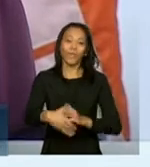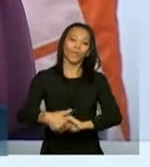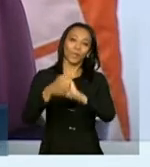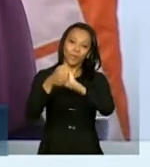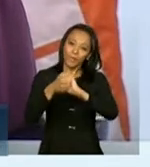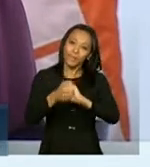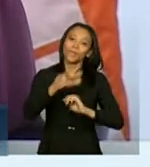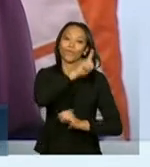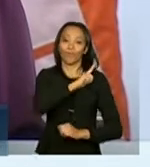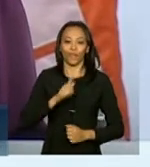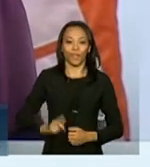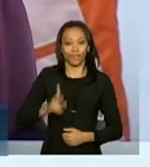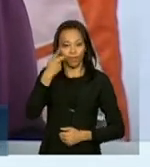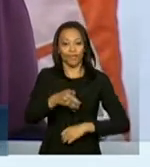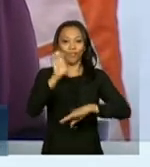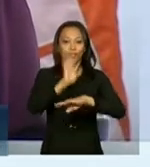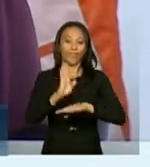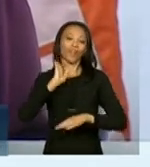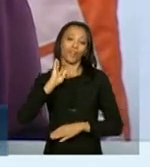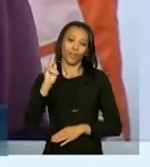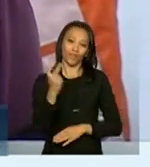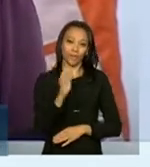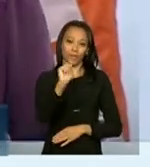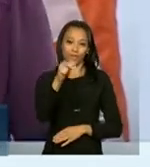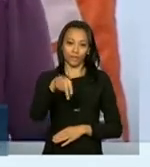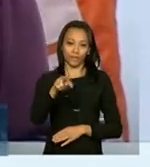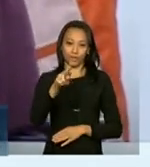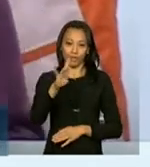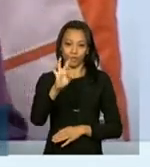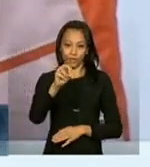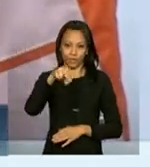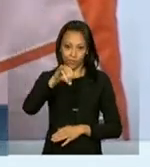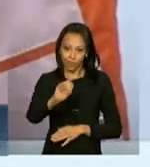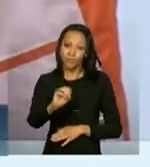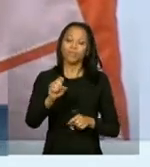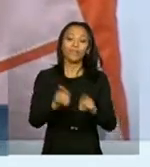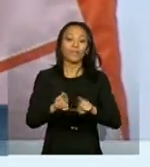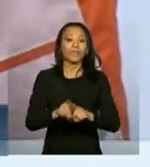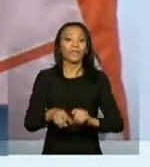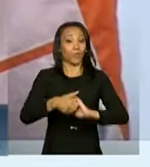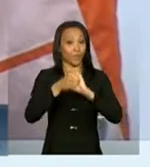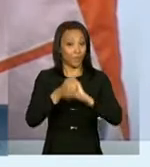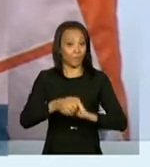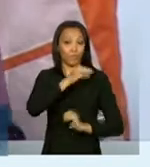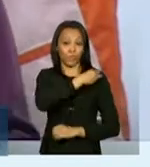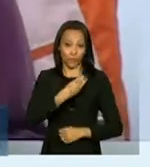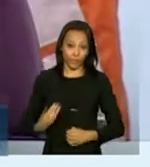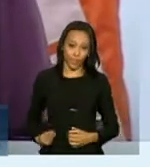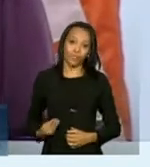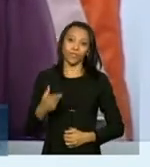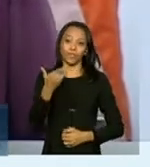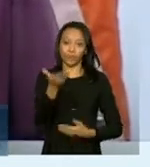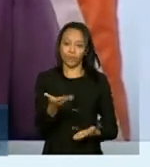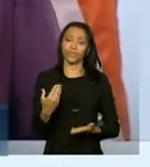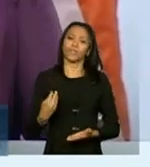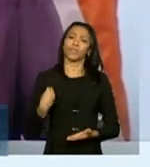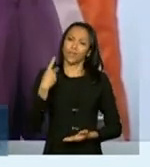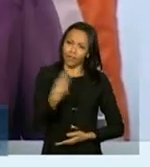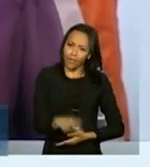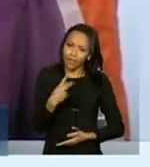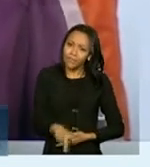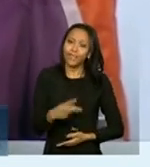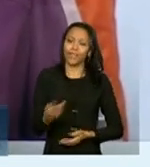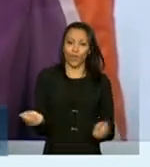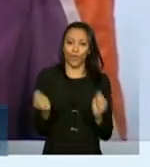cumprimentando o governador de Minas Gerais, Antônio Anastasia, cumprimentando os ministros de Estado mineiros que me acompanham